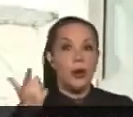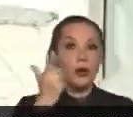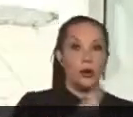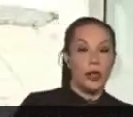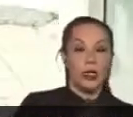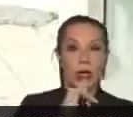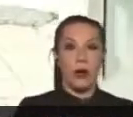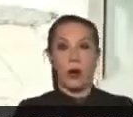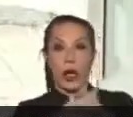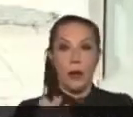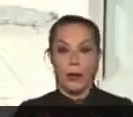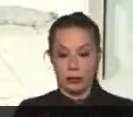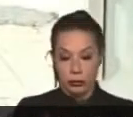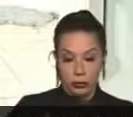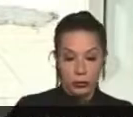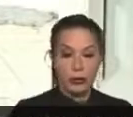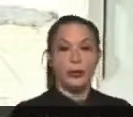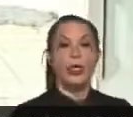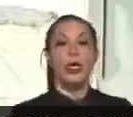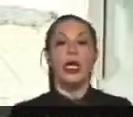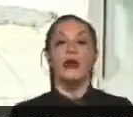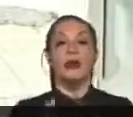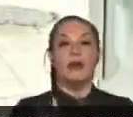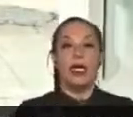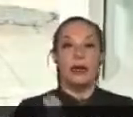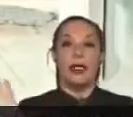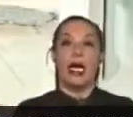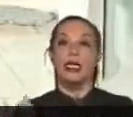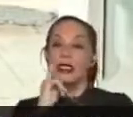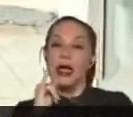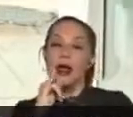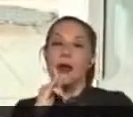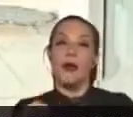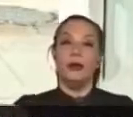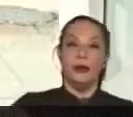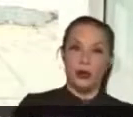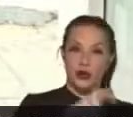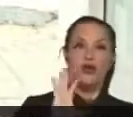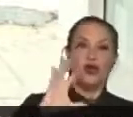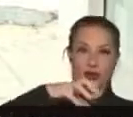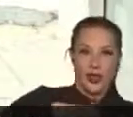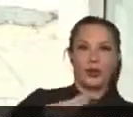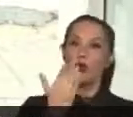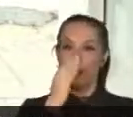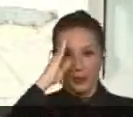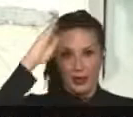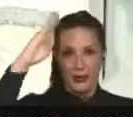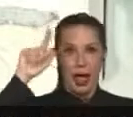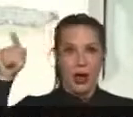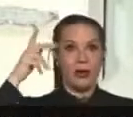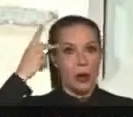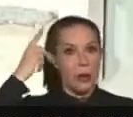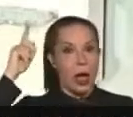de caminhões nos próximos dias, será liberada a entrada na SEAGESP 24 horas para carga